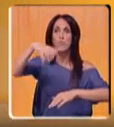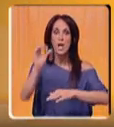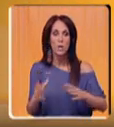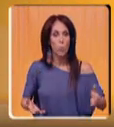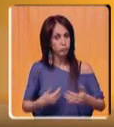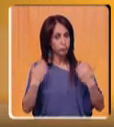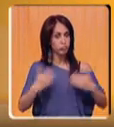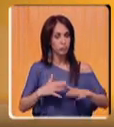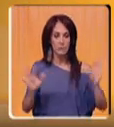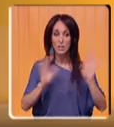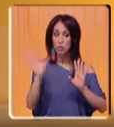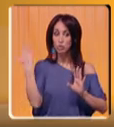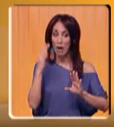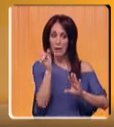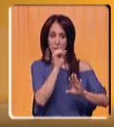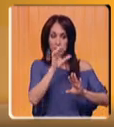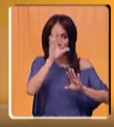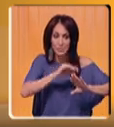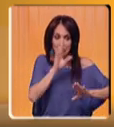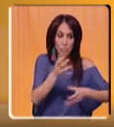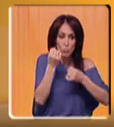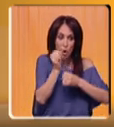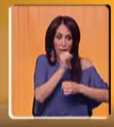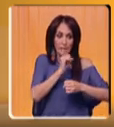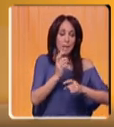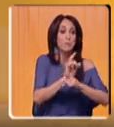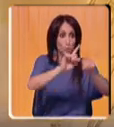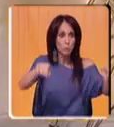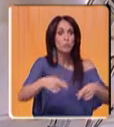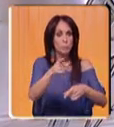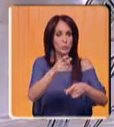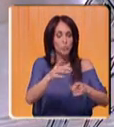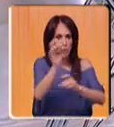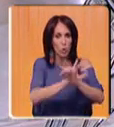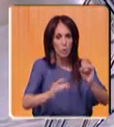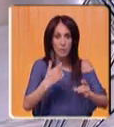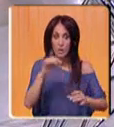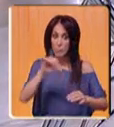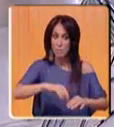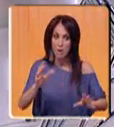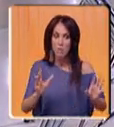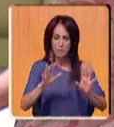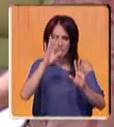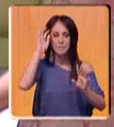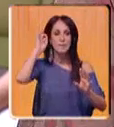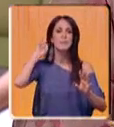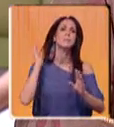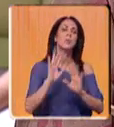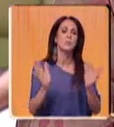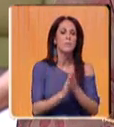não, felizmente que eu já tinha cantado, porque senão não sei se iria conseguir cantar. Cantavas mesmo. Então. Cantavas certamente e ias para a frente.